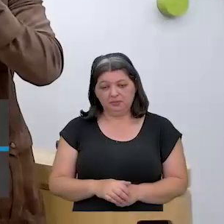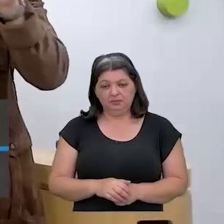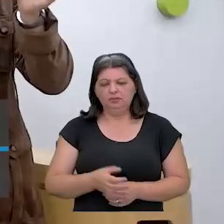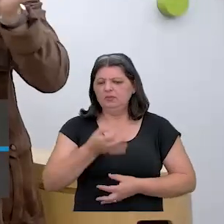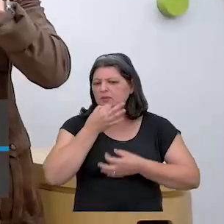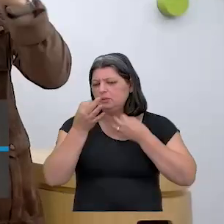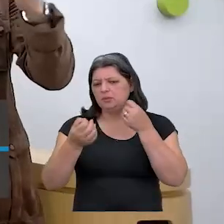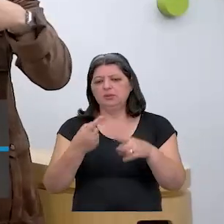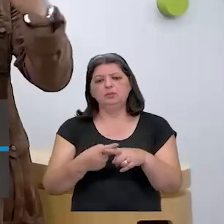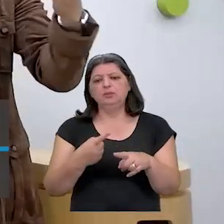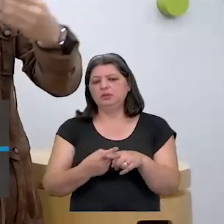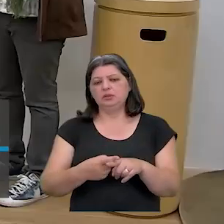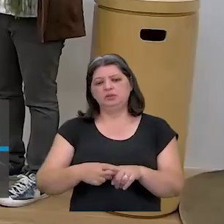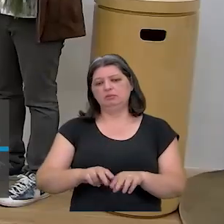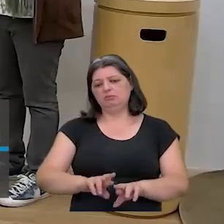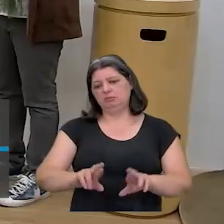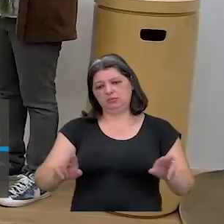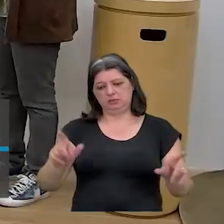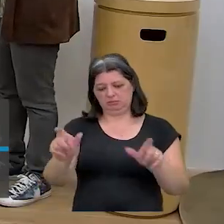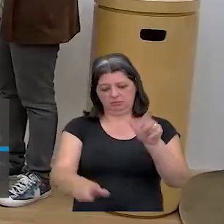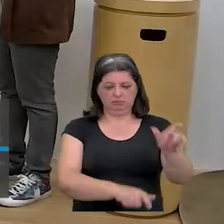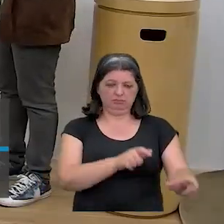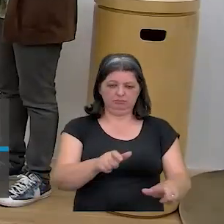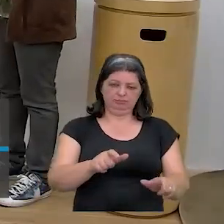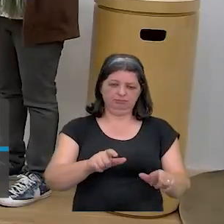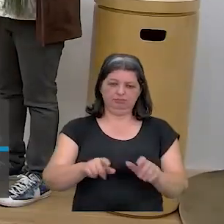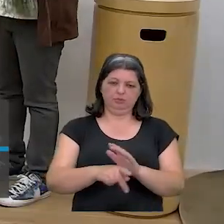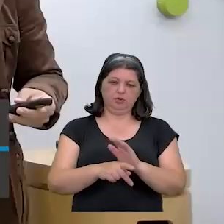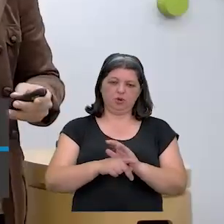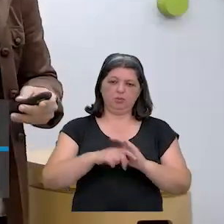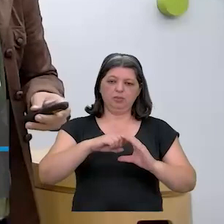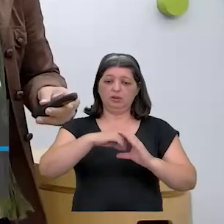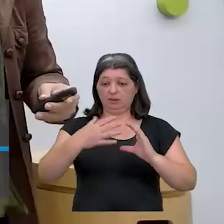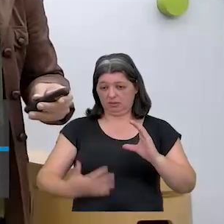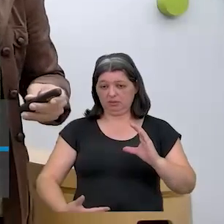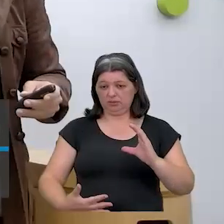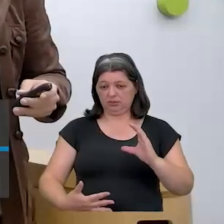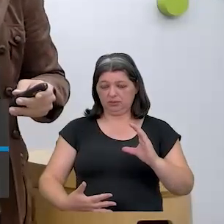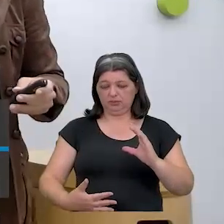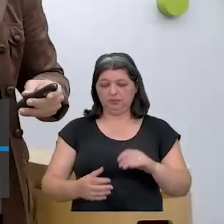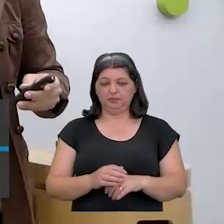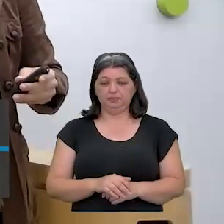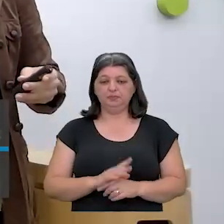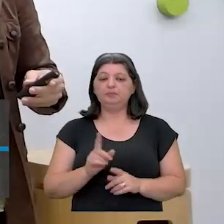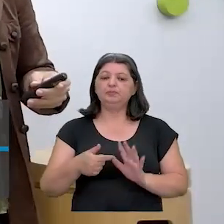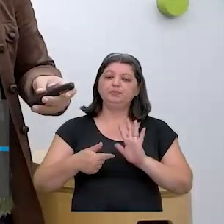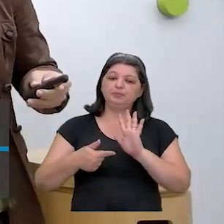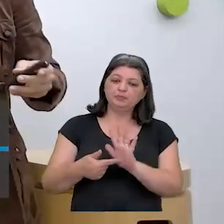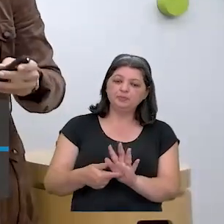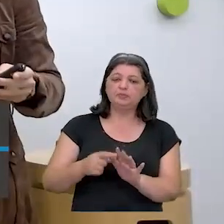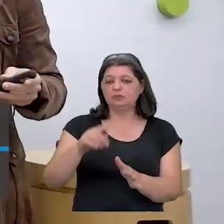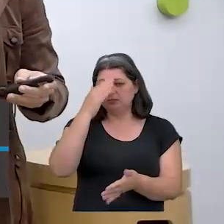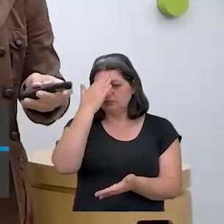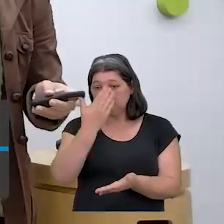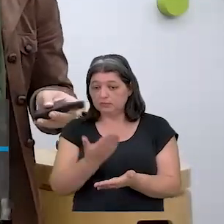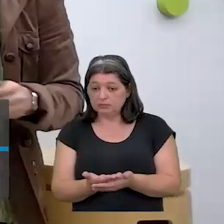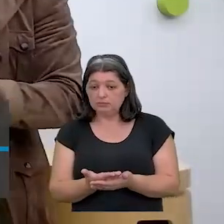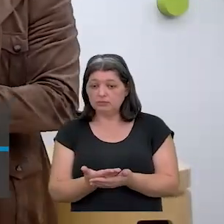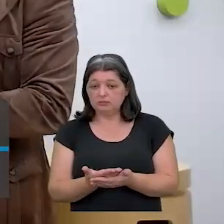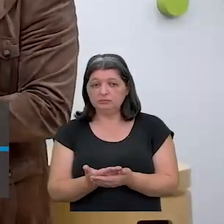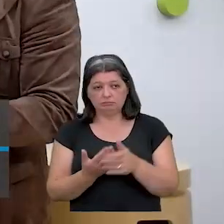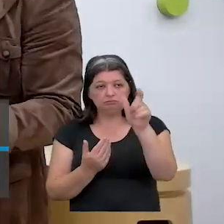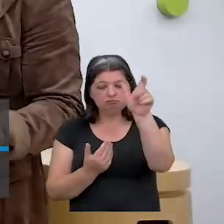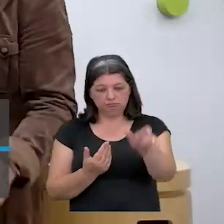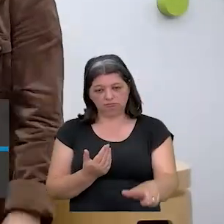Porque somos pessoas diferentes, claro. E temos nossas próprias características. Mas isso vai passar um pouco de você, um pouco do que você acredita, um pouco de quem você